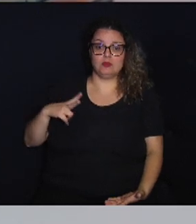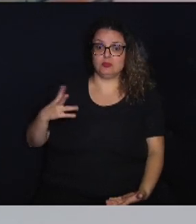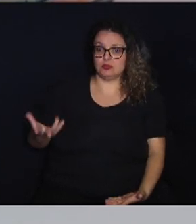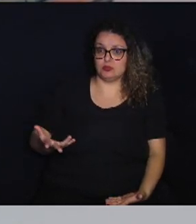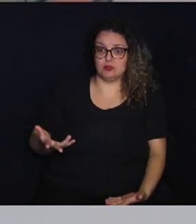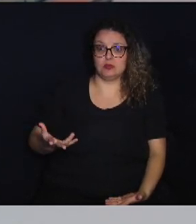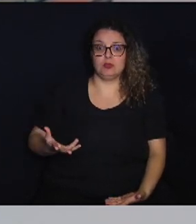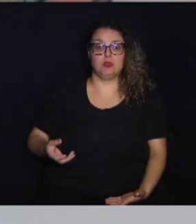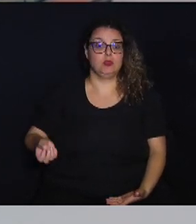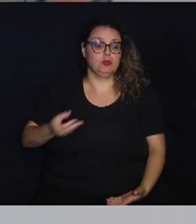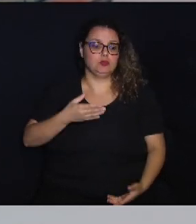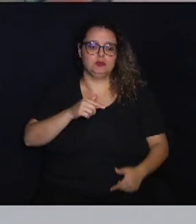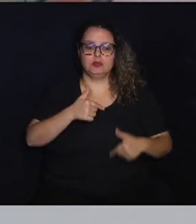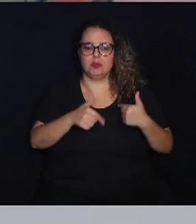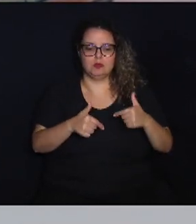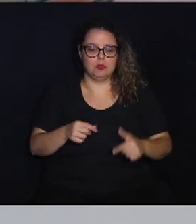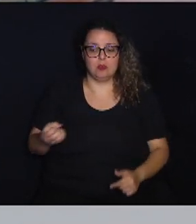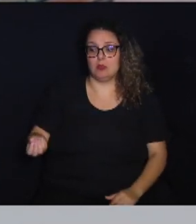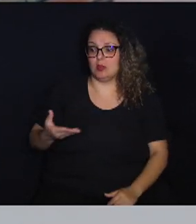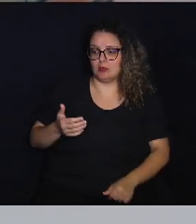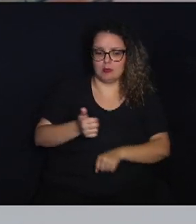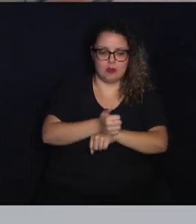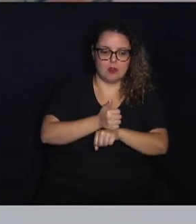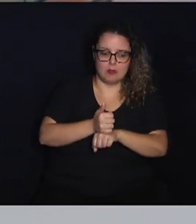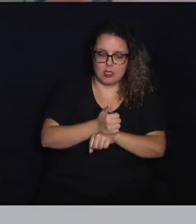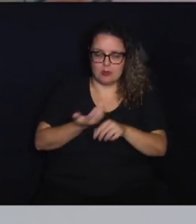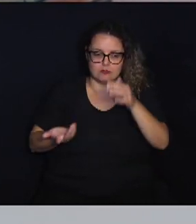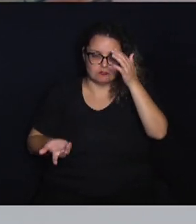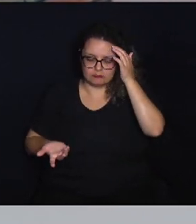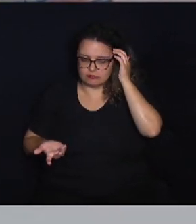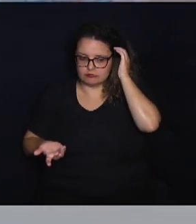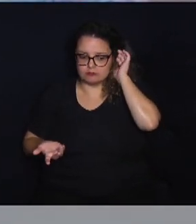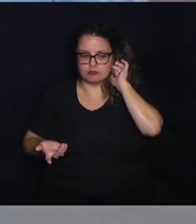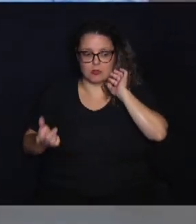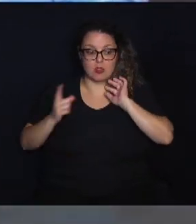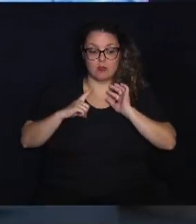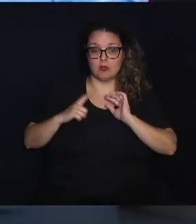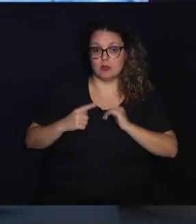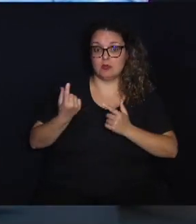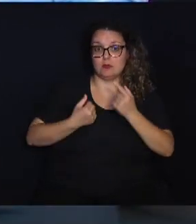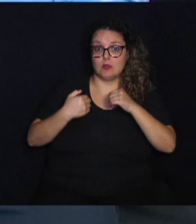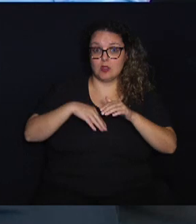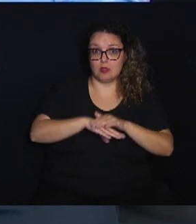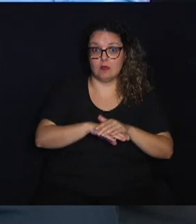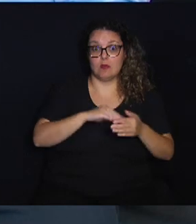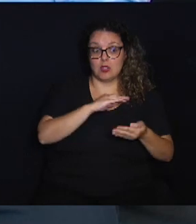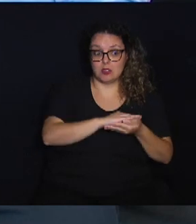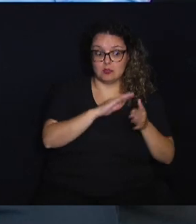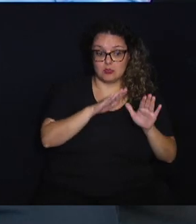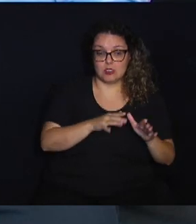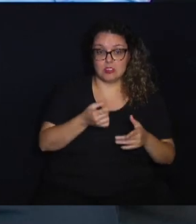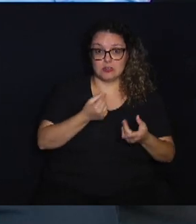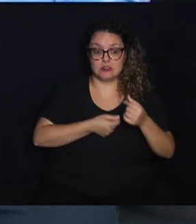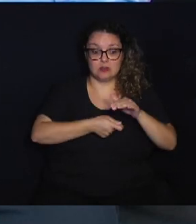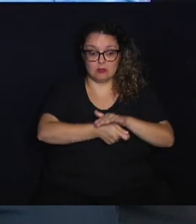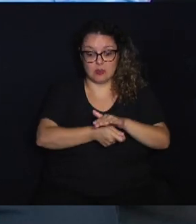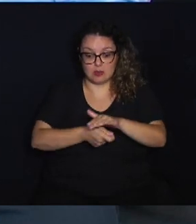novo trabalho, uma nova carreira, se eu vou ter uma reserva para fazer esses